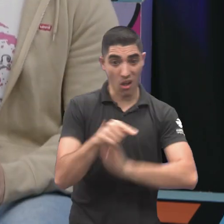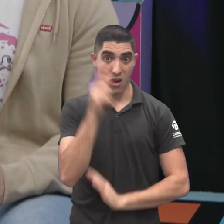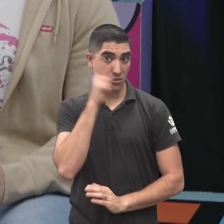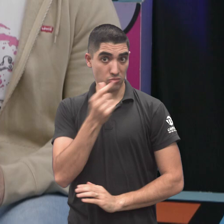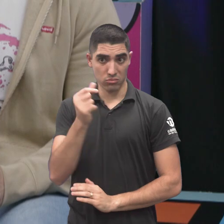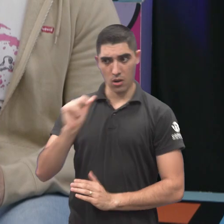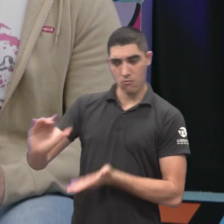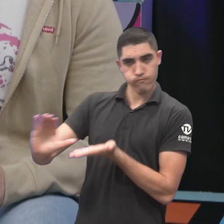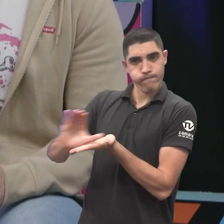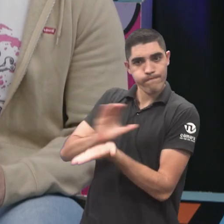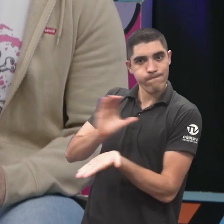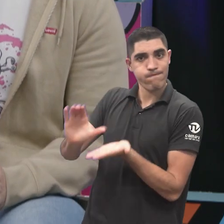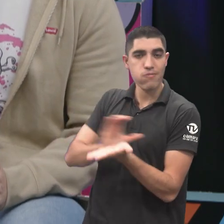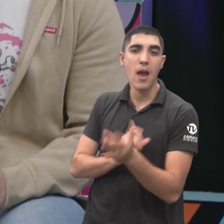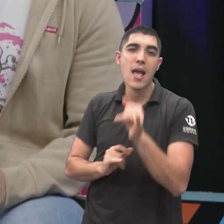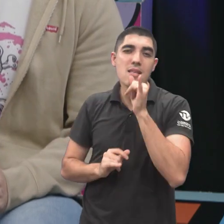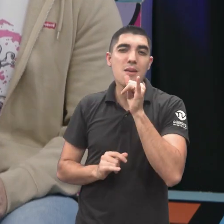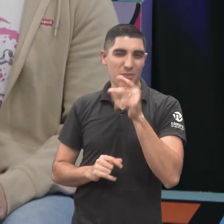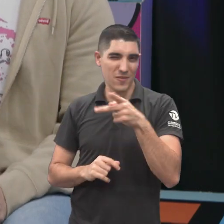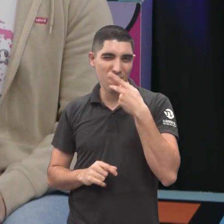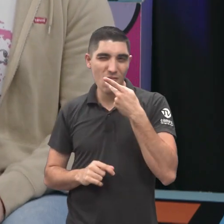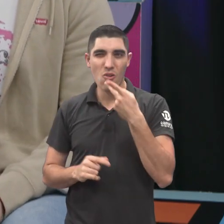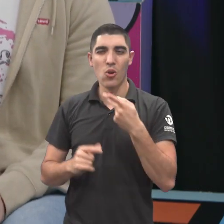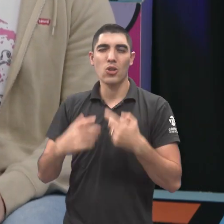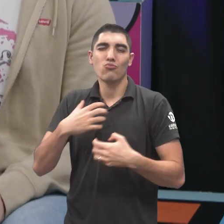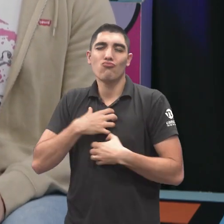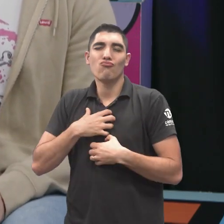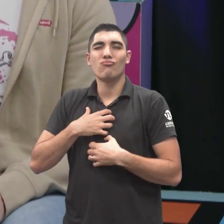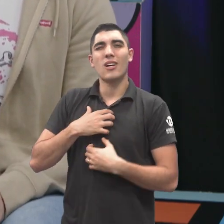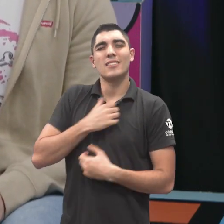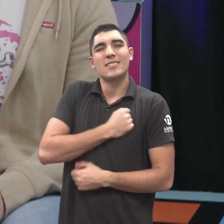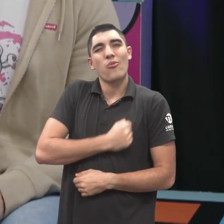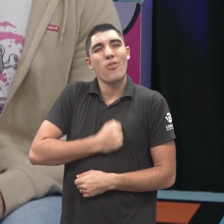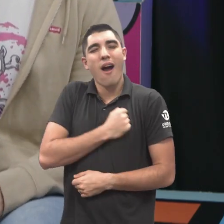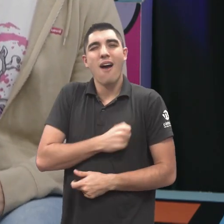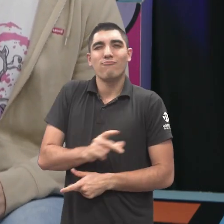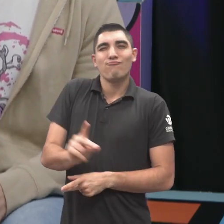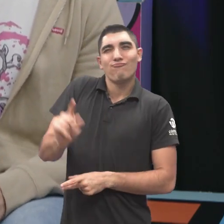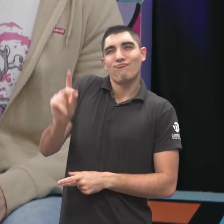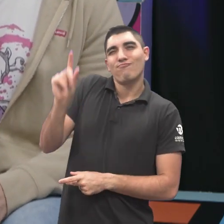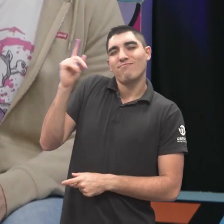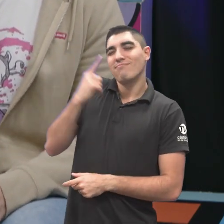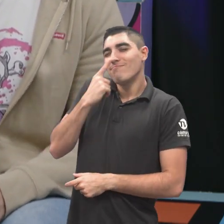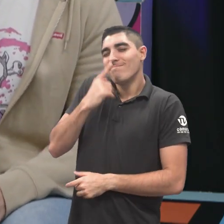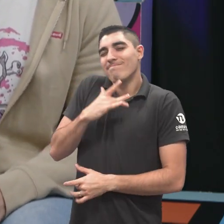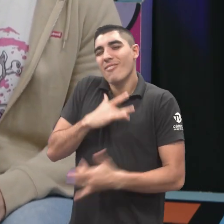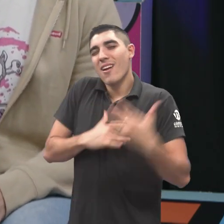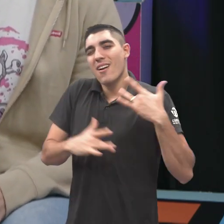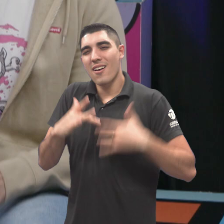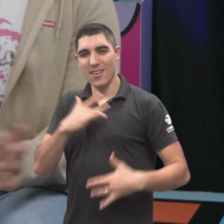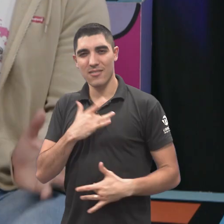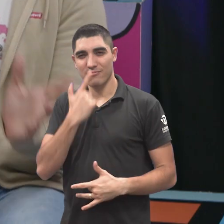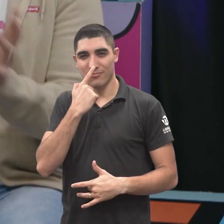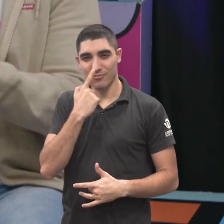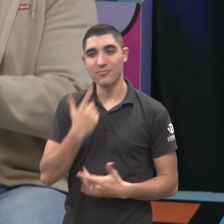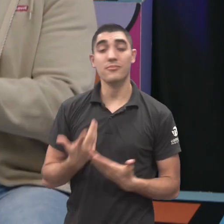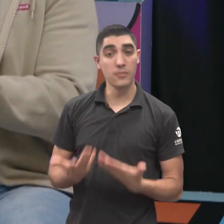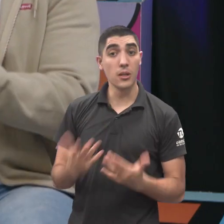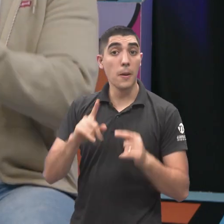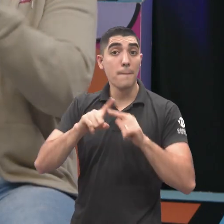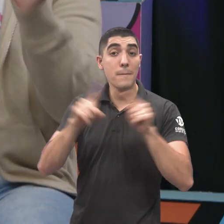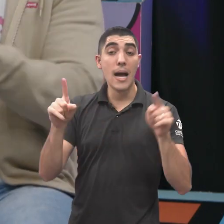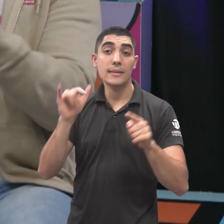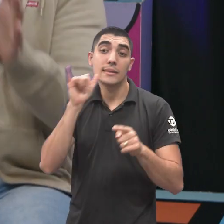nessa tecla da nostalgia, né? A gente fala das produções, Matheus mesmo acabou de citar aqui o Harry Potter, que está em produção de uma nova série e tal, mas fora